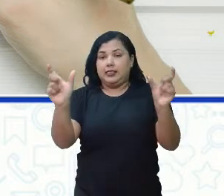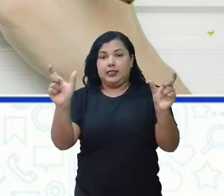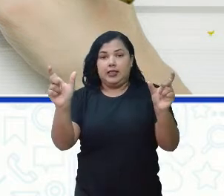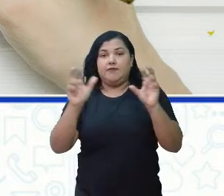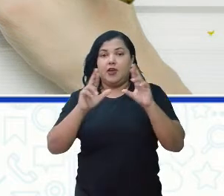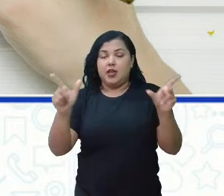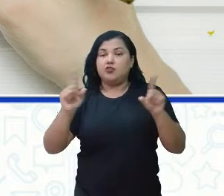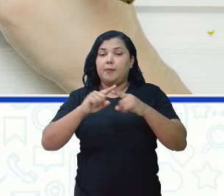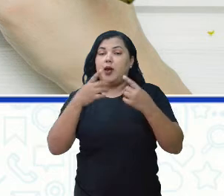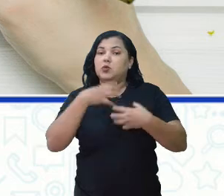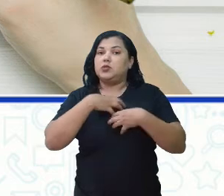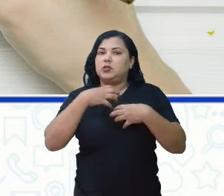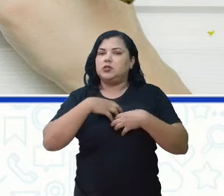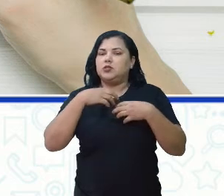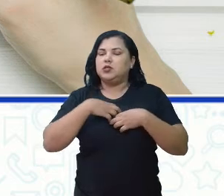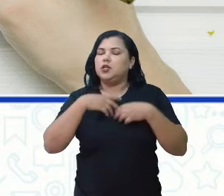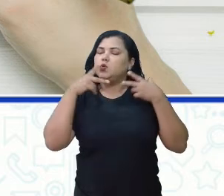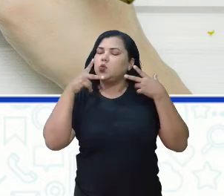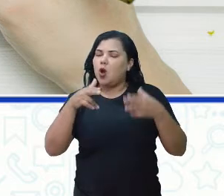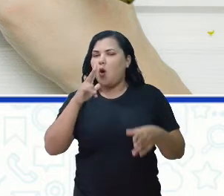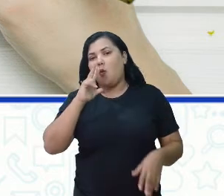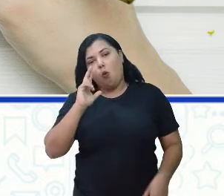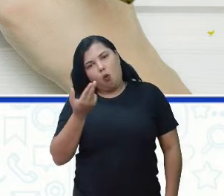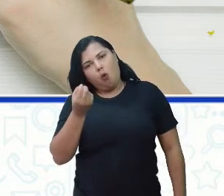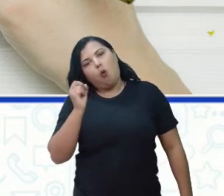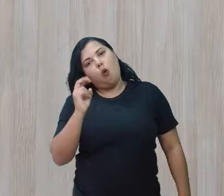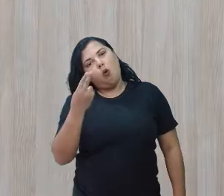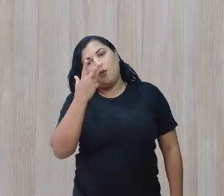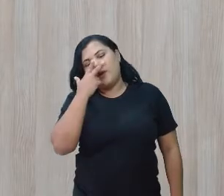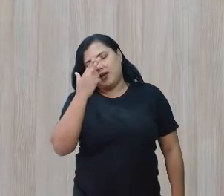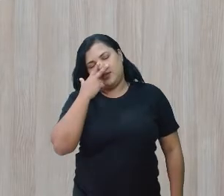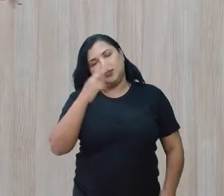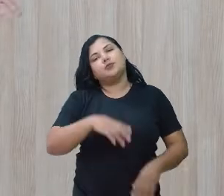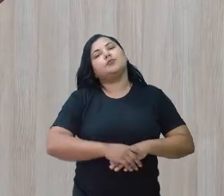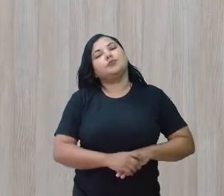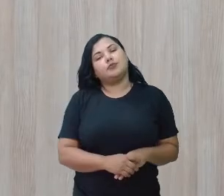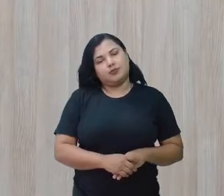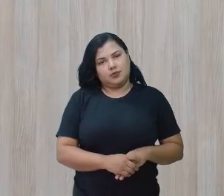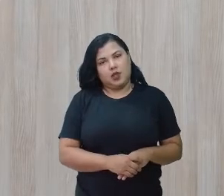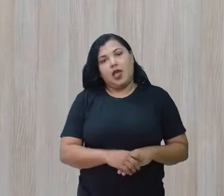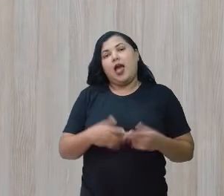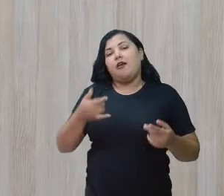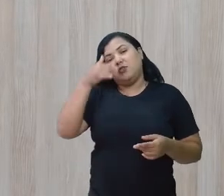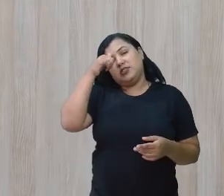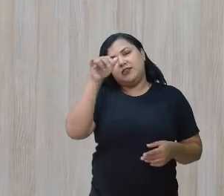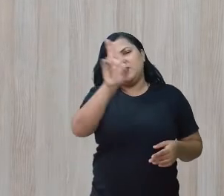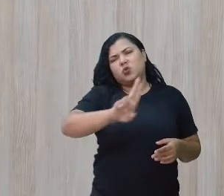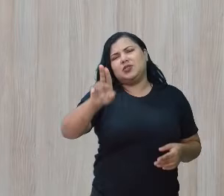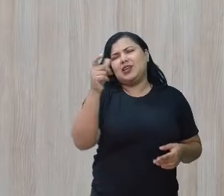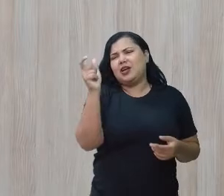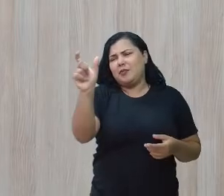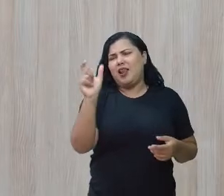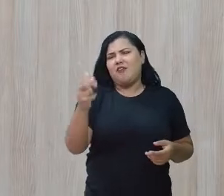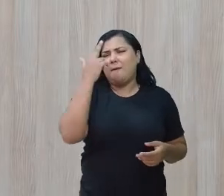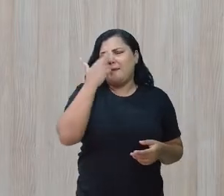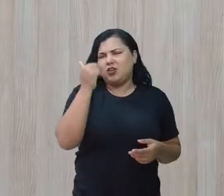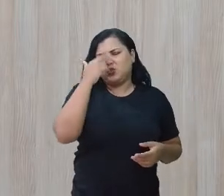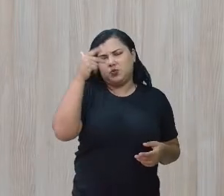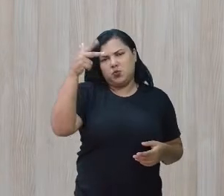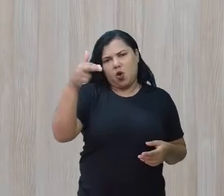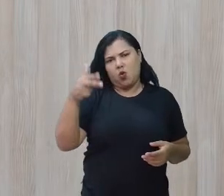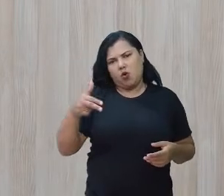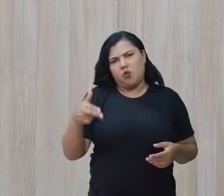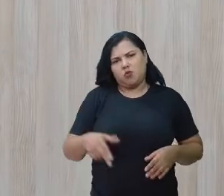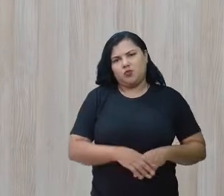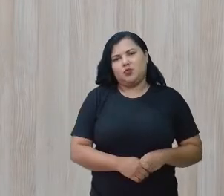você consegue evitar a repetição constante das mesmas palavras e, consequentemente, também ampliar o seu vocabulário. Por quê?